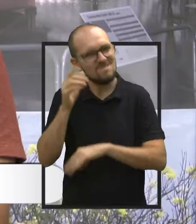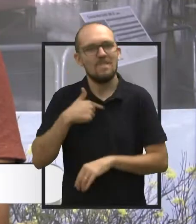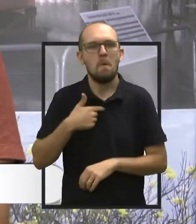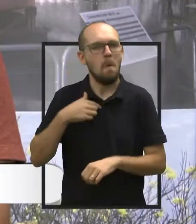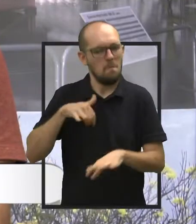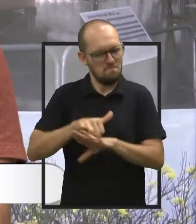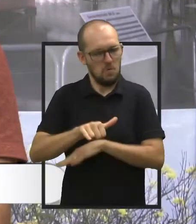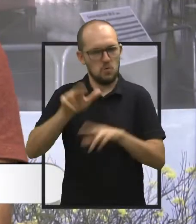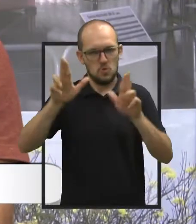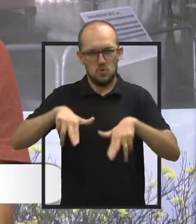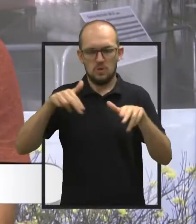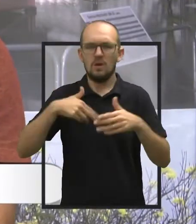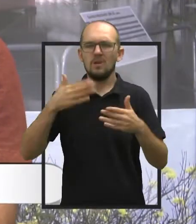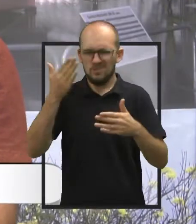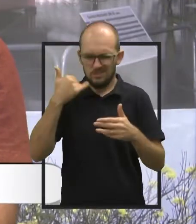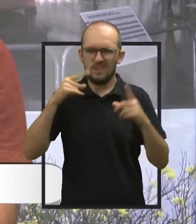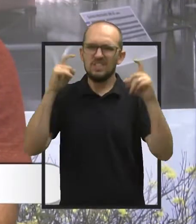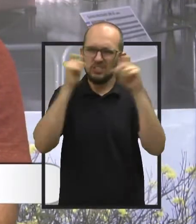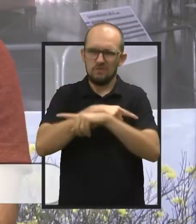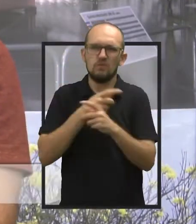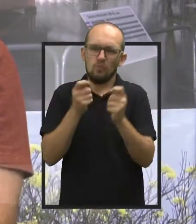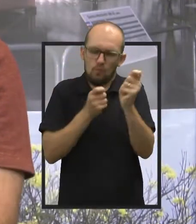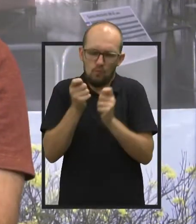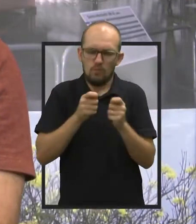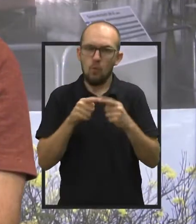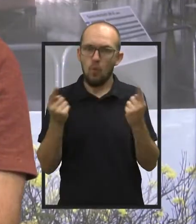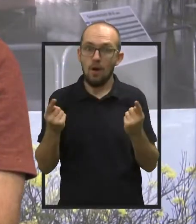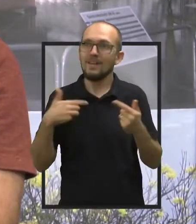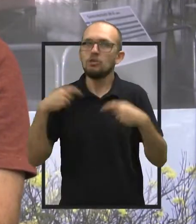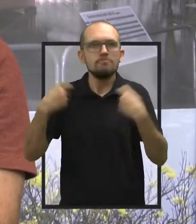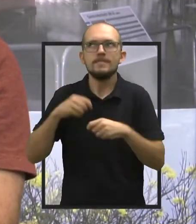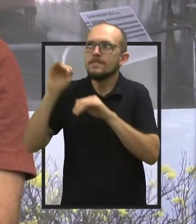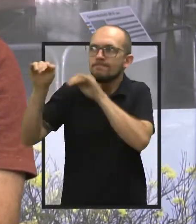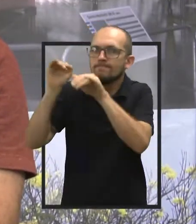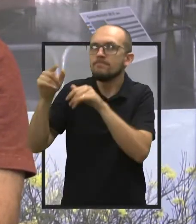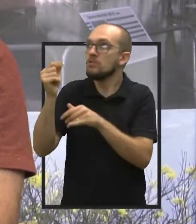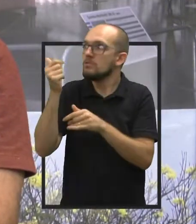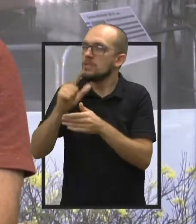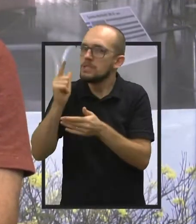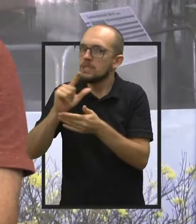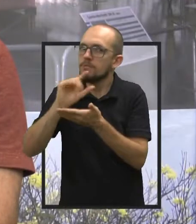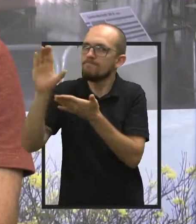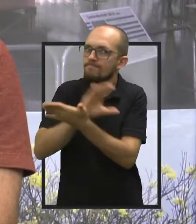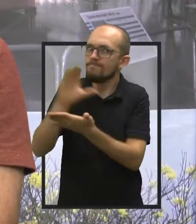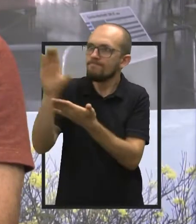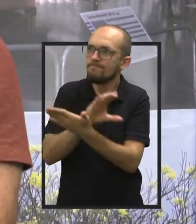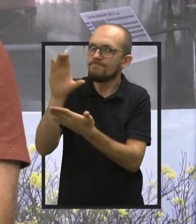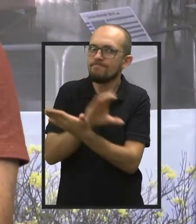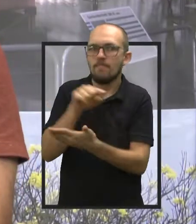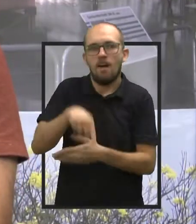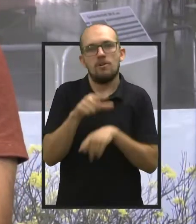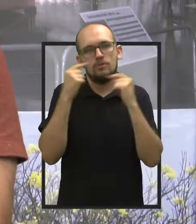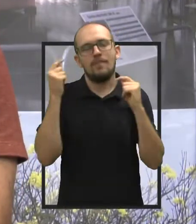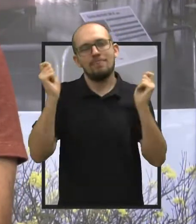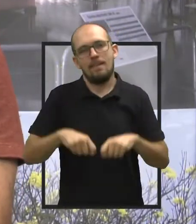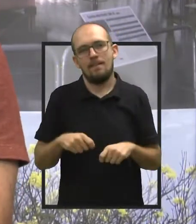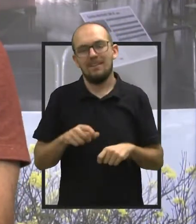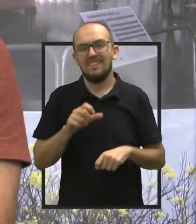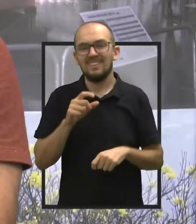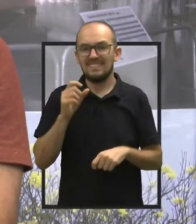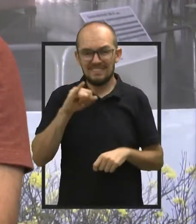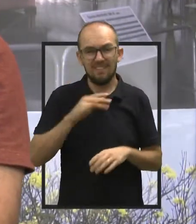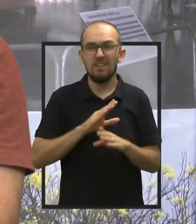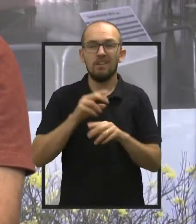muito difícil, certo? Que é a questão financeira. Se você não ir atrás, se você não conseguir recursos para a sua cidade, fica difícil